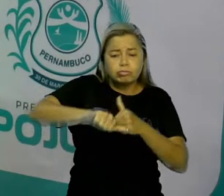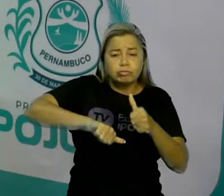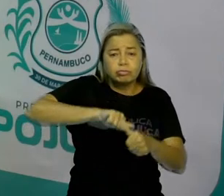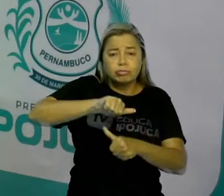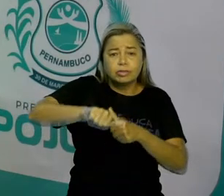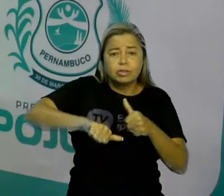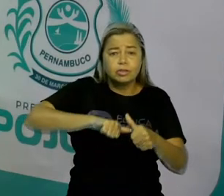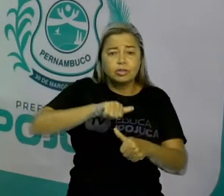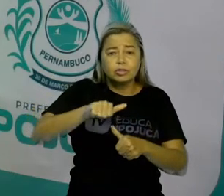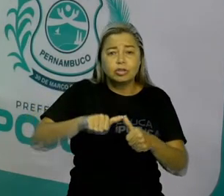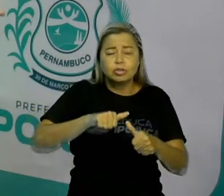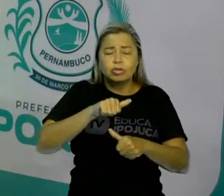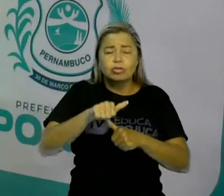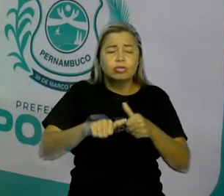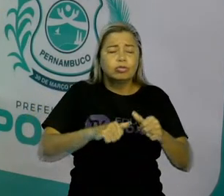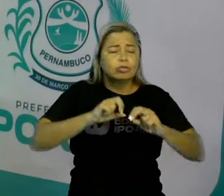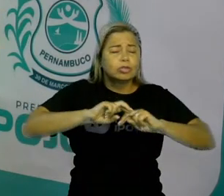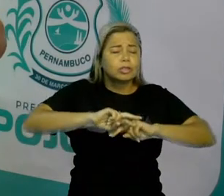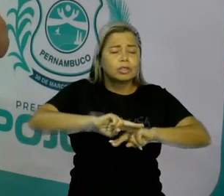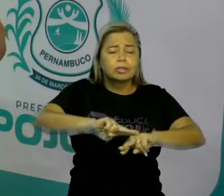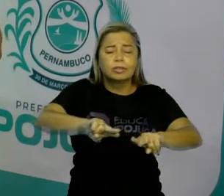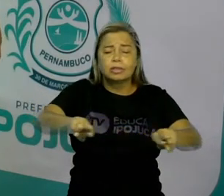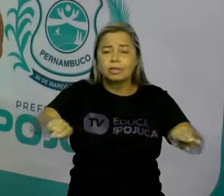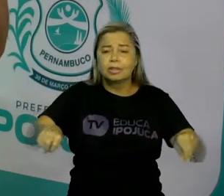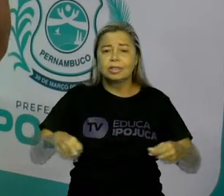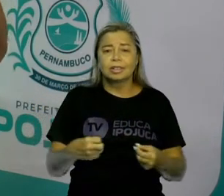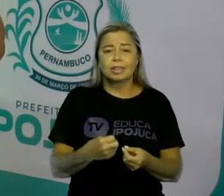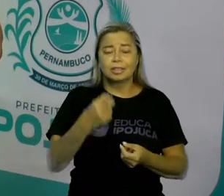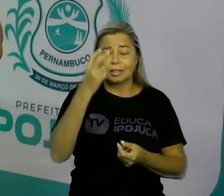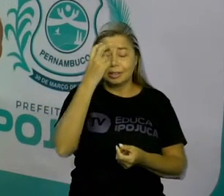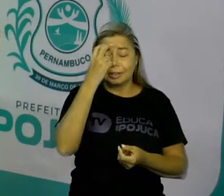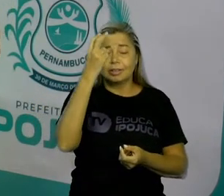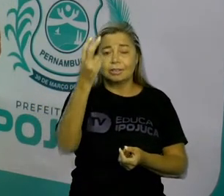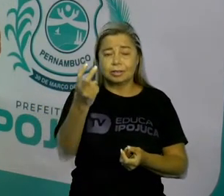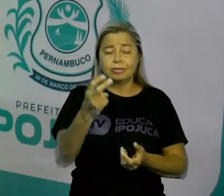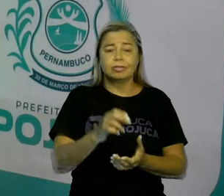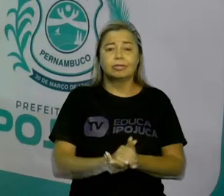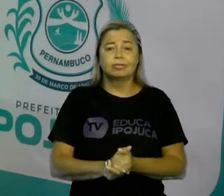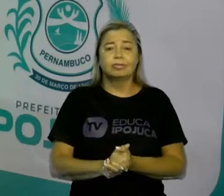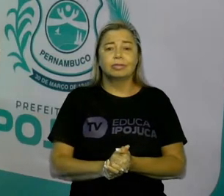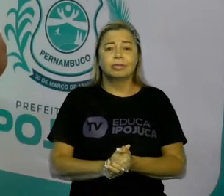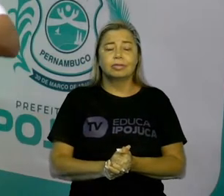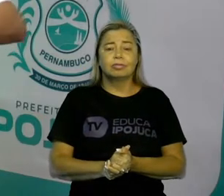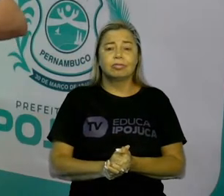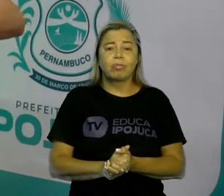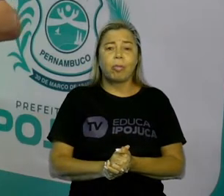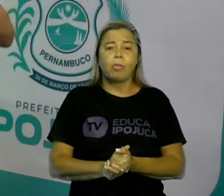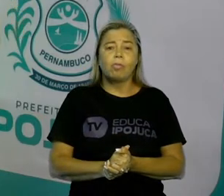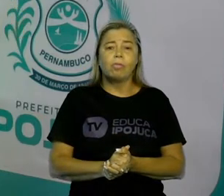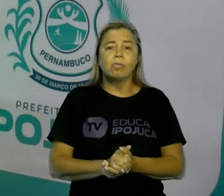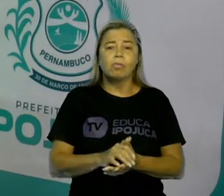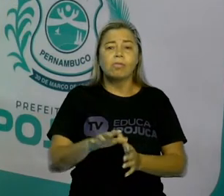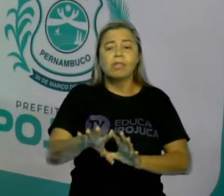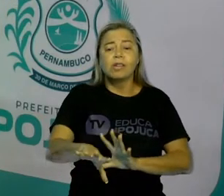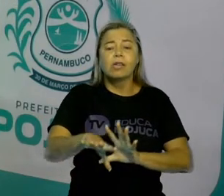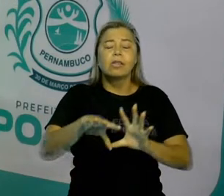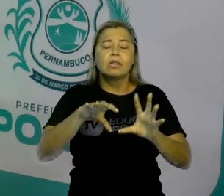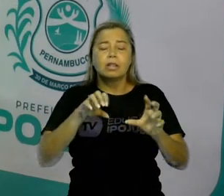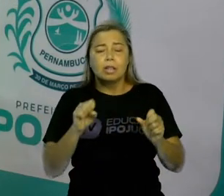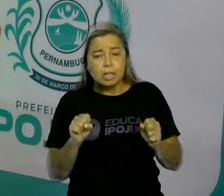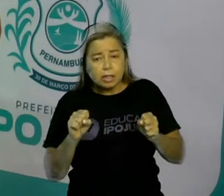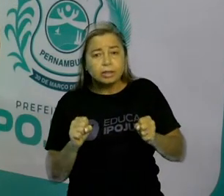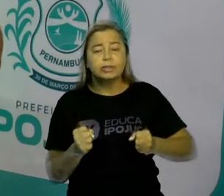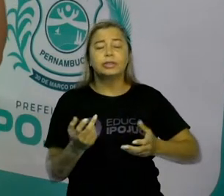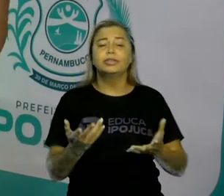várias culturas, vários povos, e vai formando, né? Como vou dizer? Uma única cultura, mas